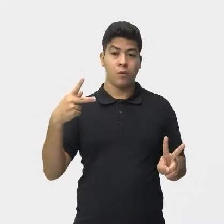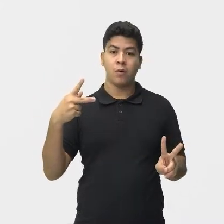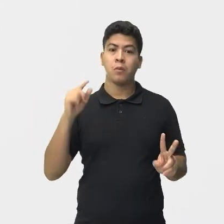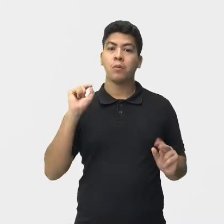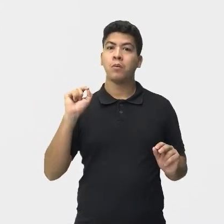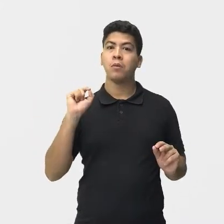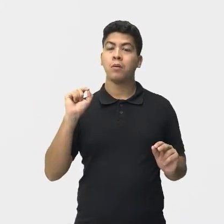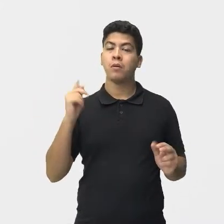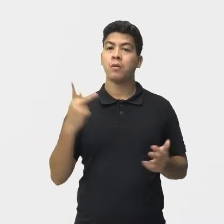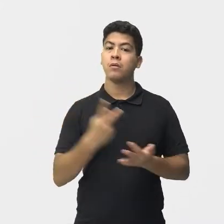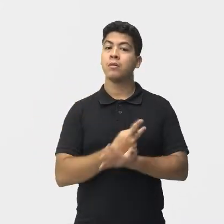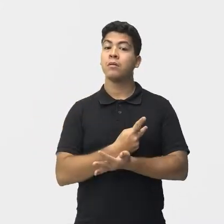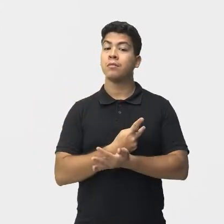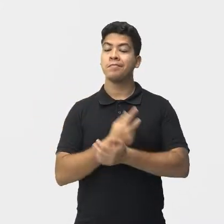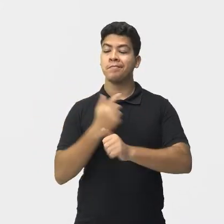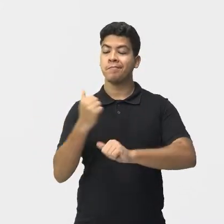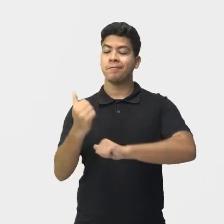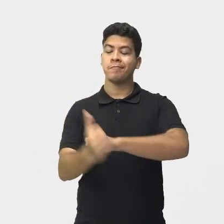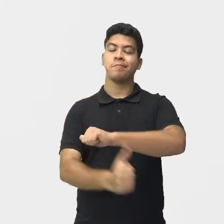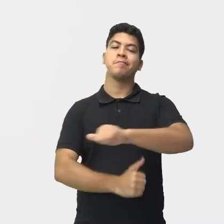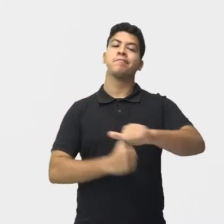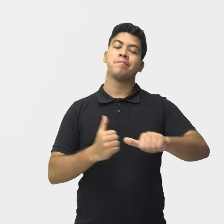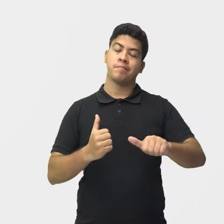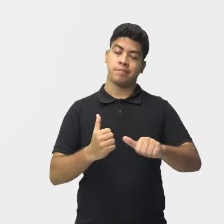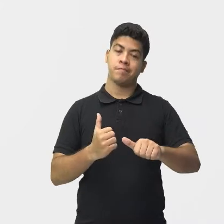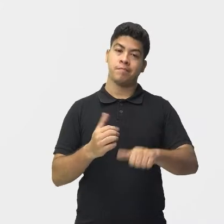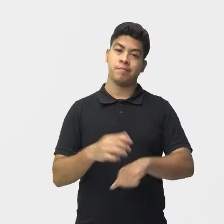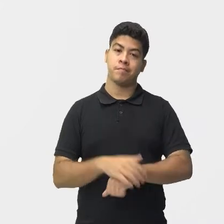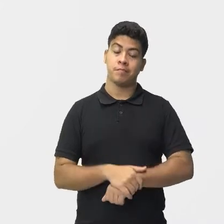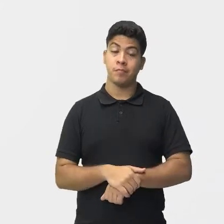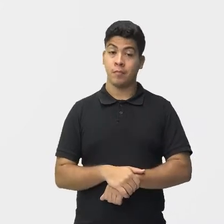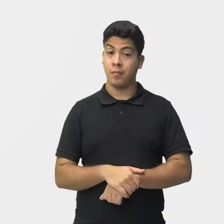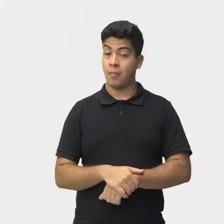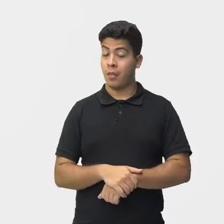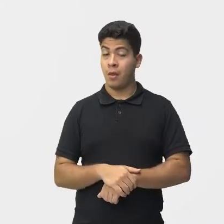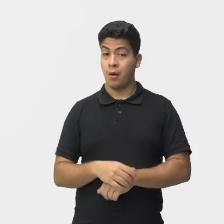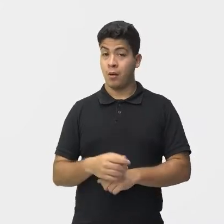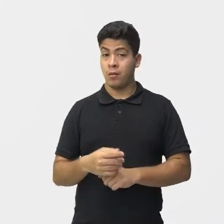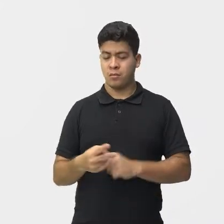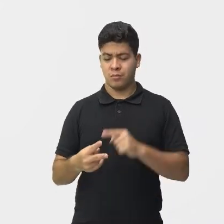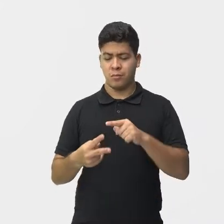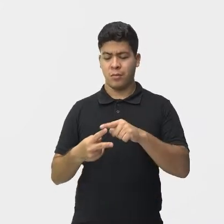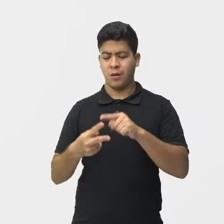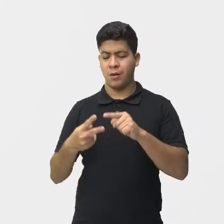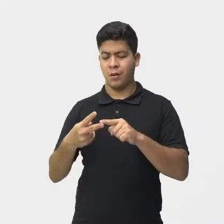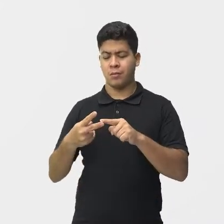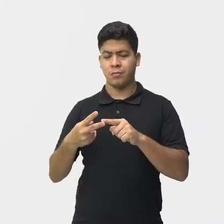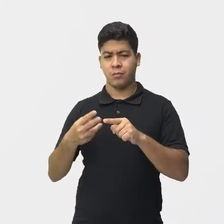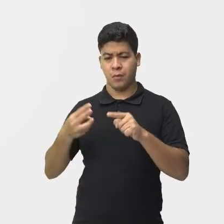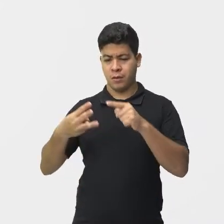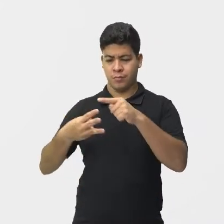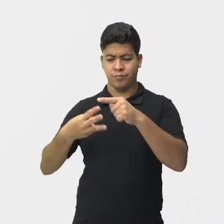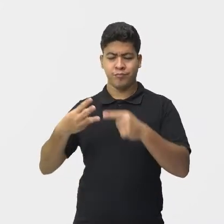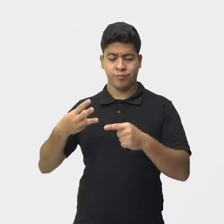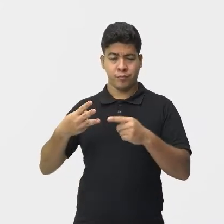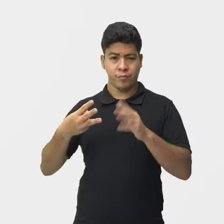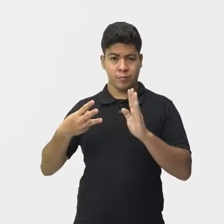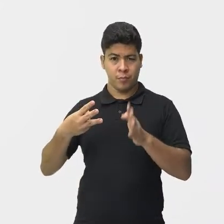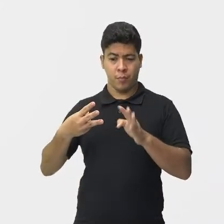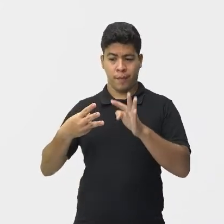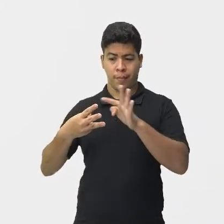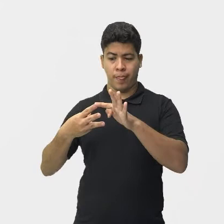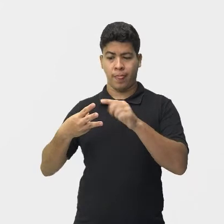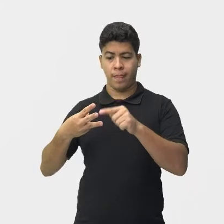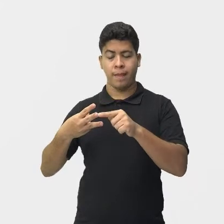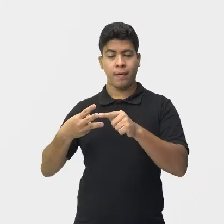proporcionais, pessoal. Veja que mudou agora, tá? Veja que nas duas primeiras, nós tínhamos que as variáveis de estado que se